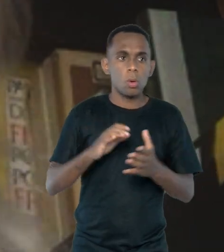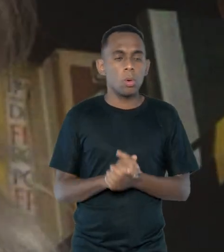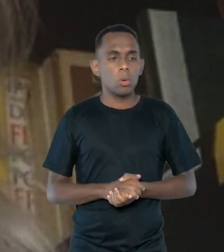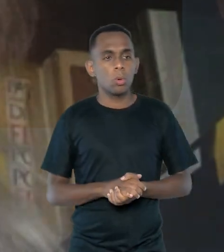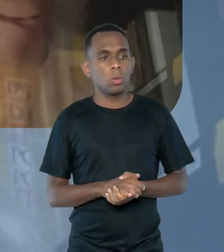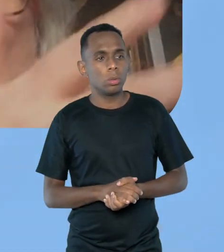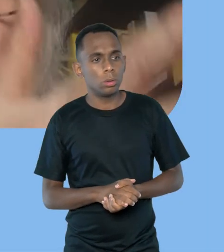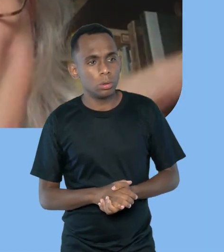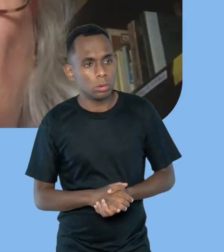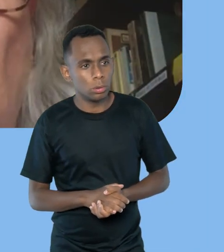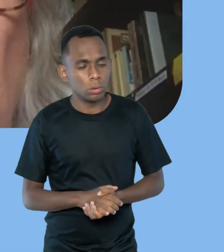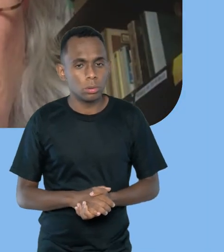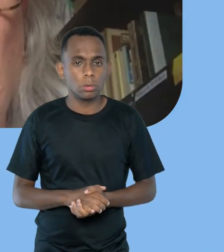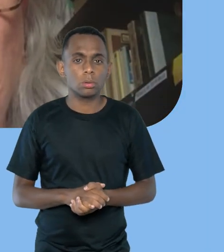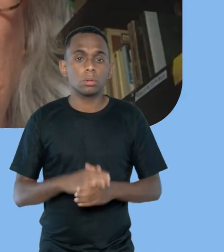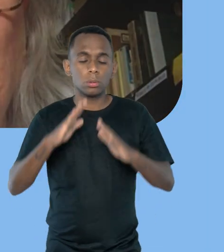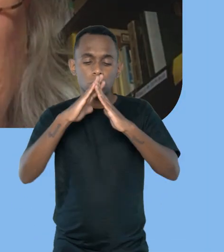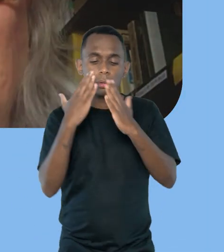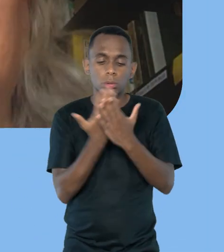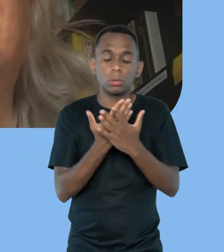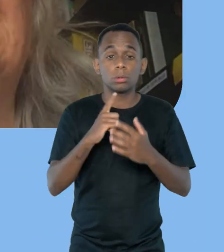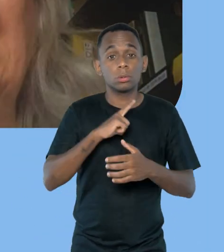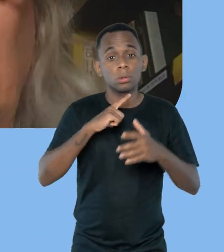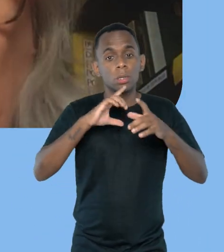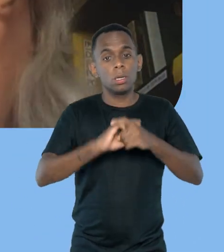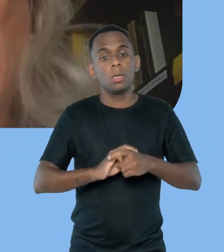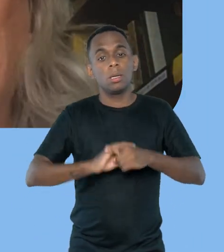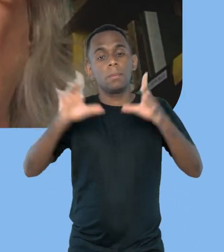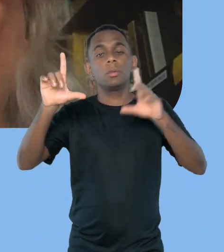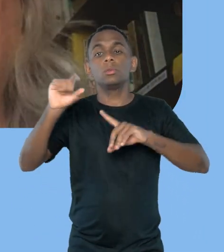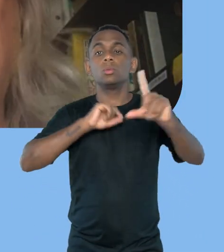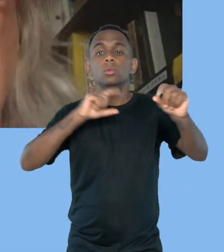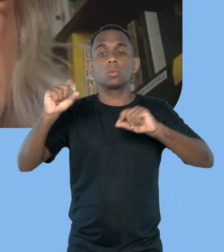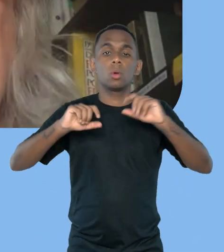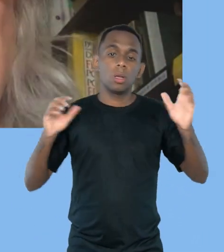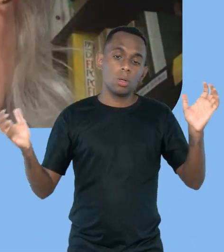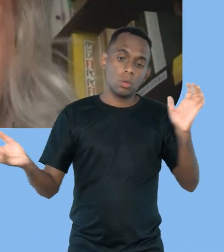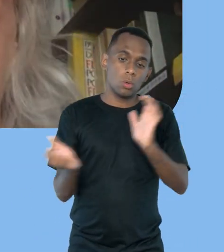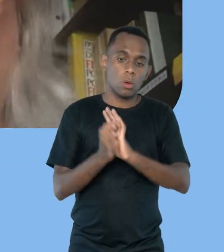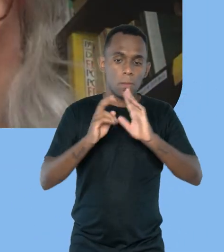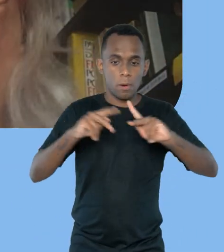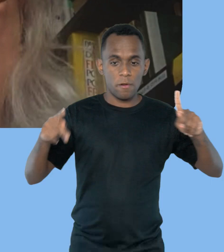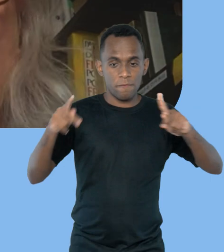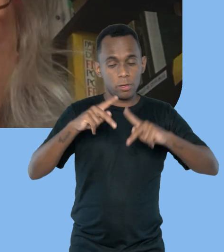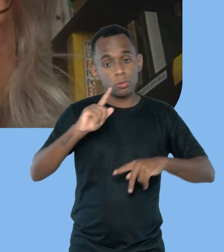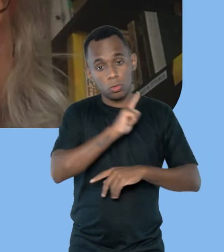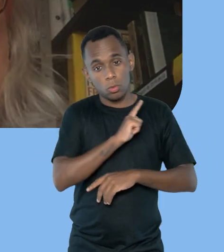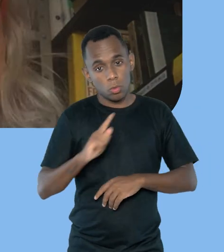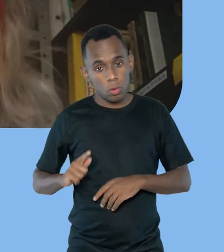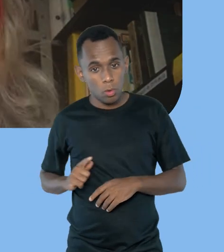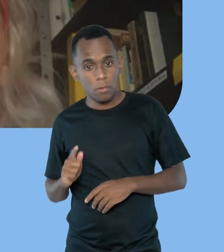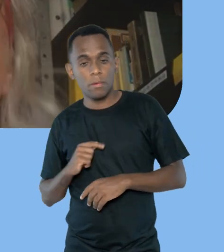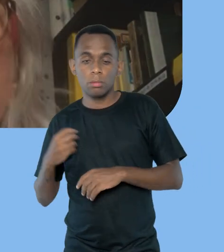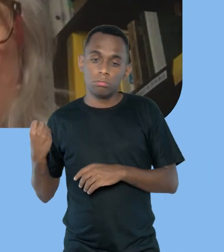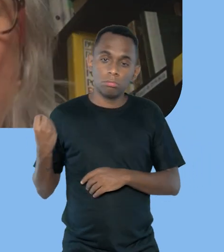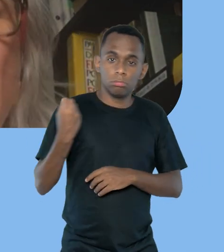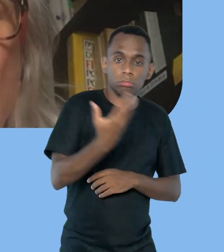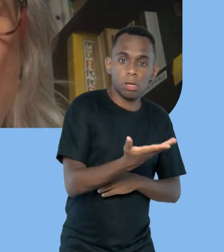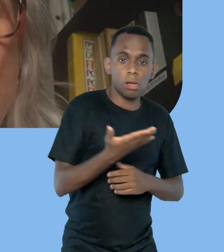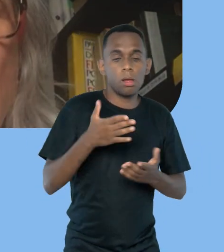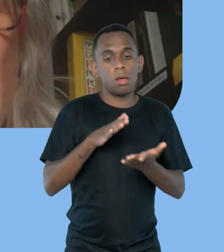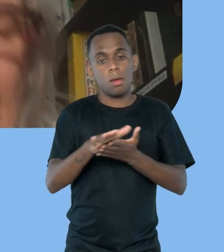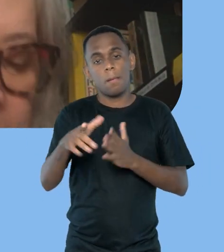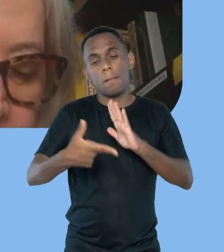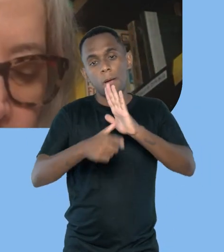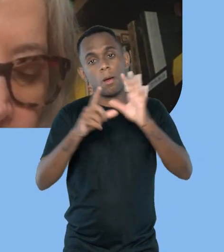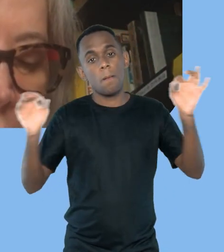Então, as escolas têm essa liberdade de escolher junto com os professores e o governo envia esses livros já